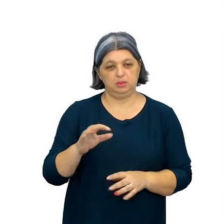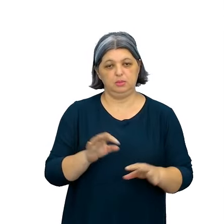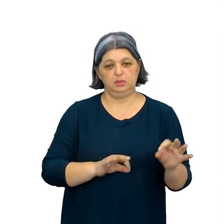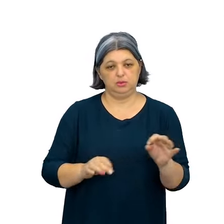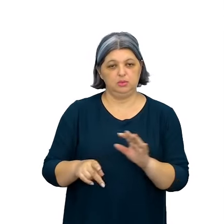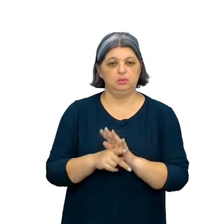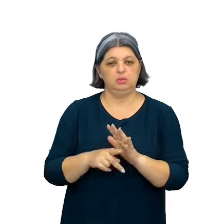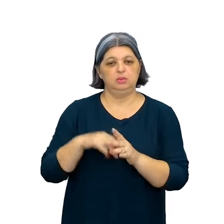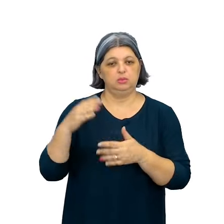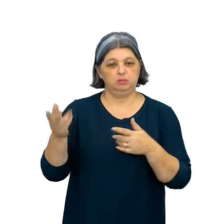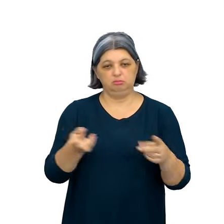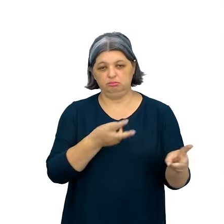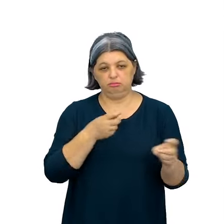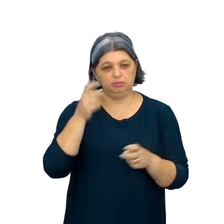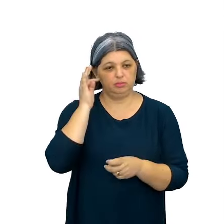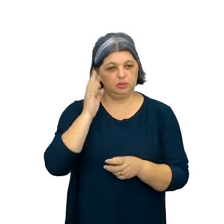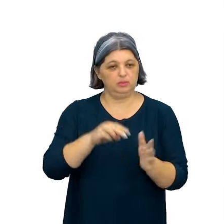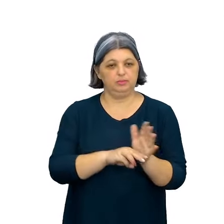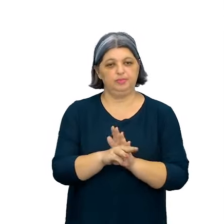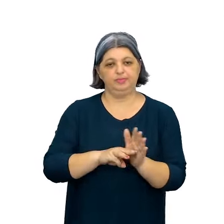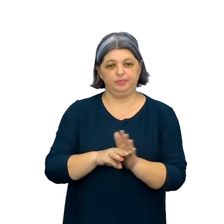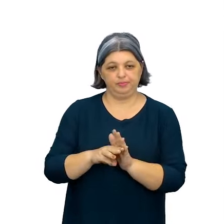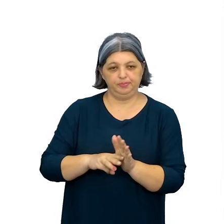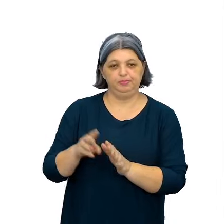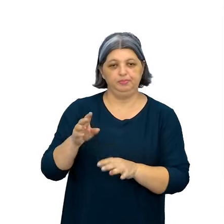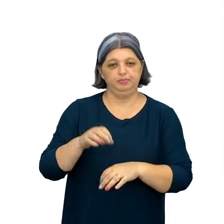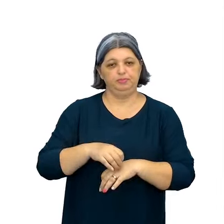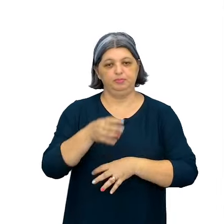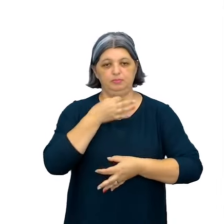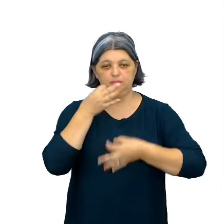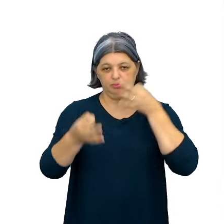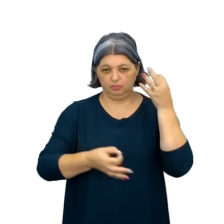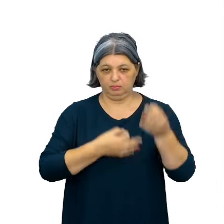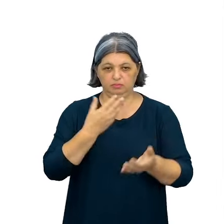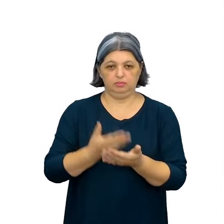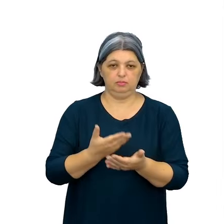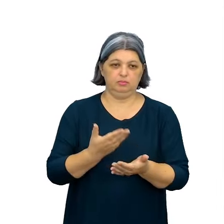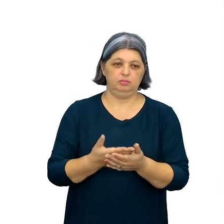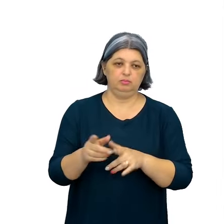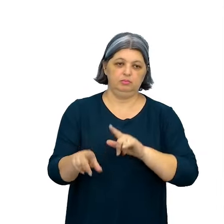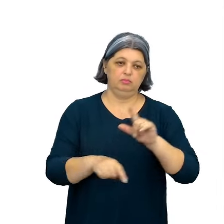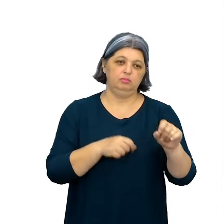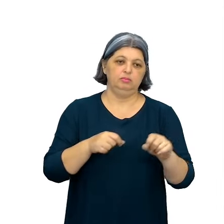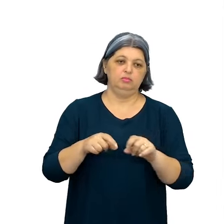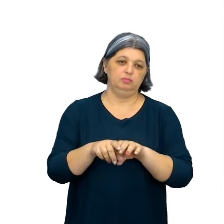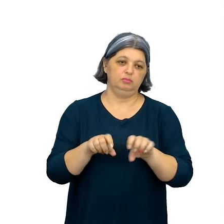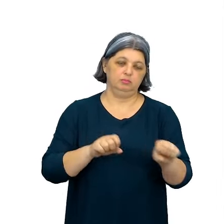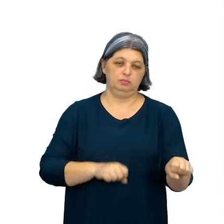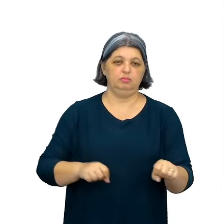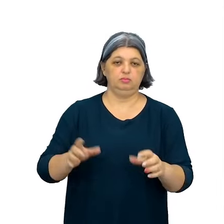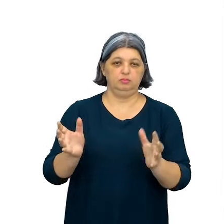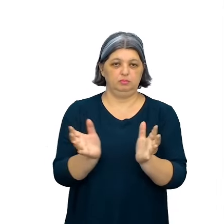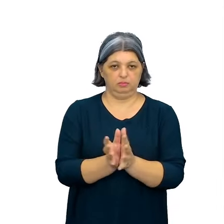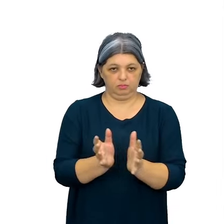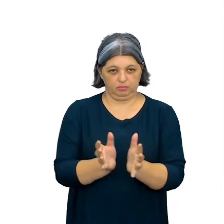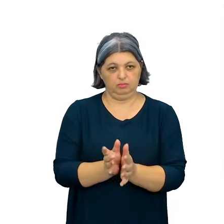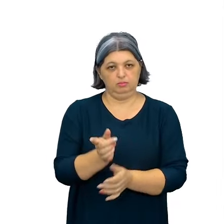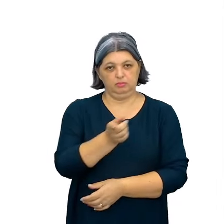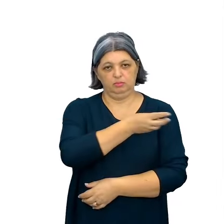os aspectos teóricos, metodológicos e as sugestões de análises nas aulas selecionadas para a formação